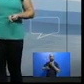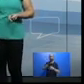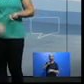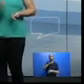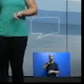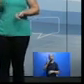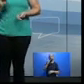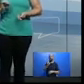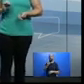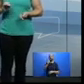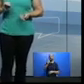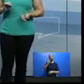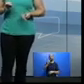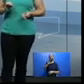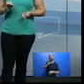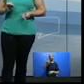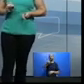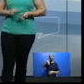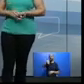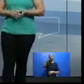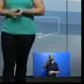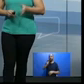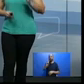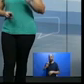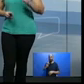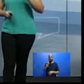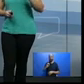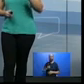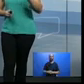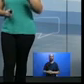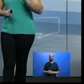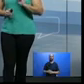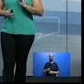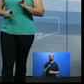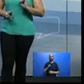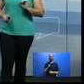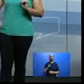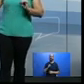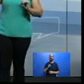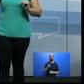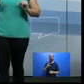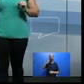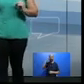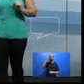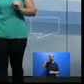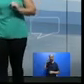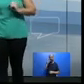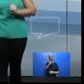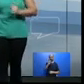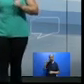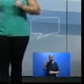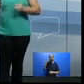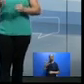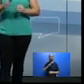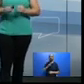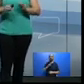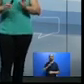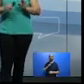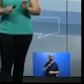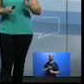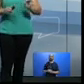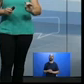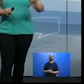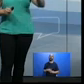escambo. Presta atenção nessa palavrinha também, ela está até em negrito aí na apostila, na página 83, que nós